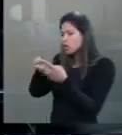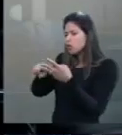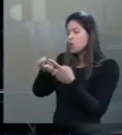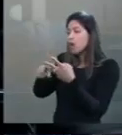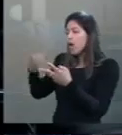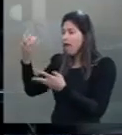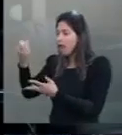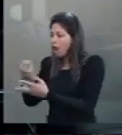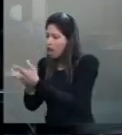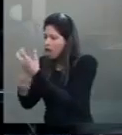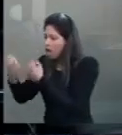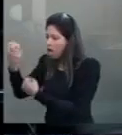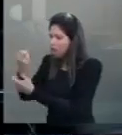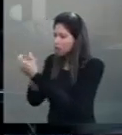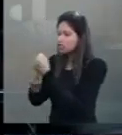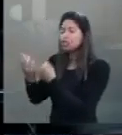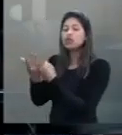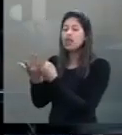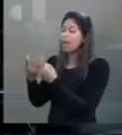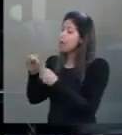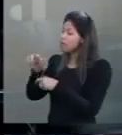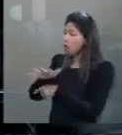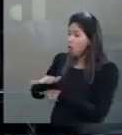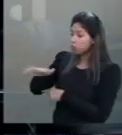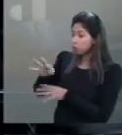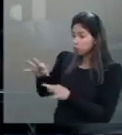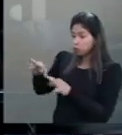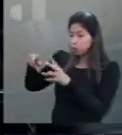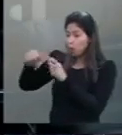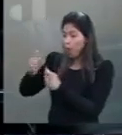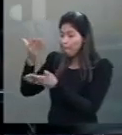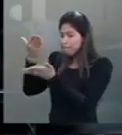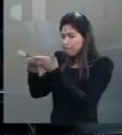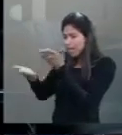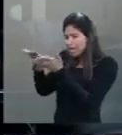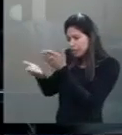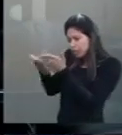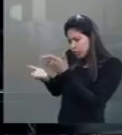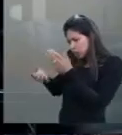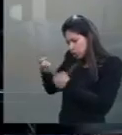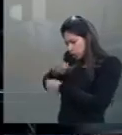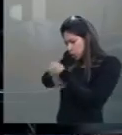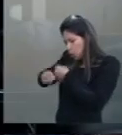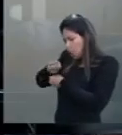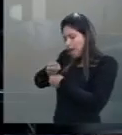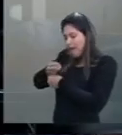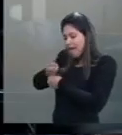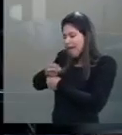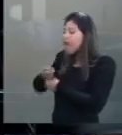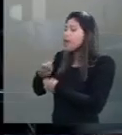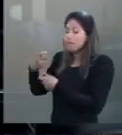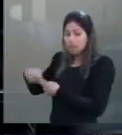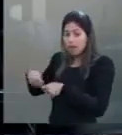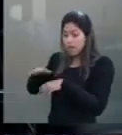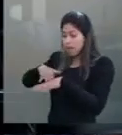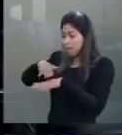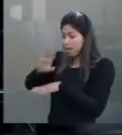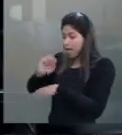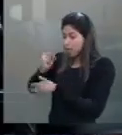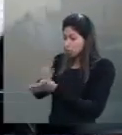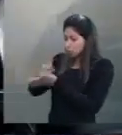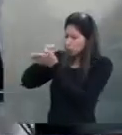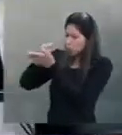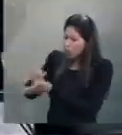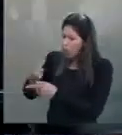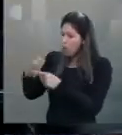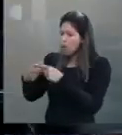consumo foi perdida no ano passado. No momento que eles mais necessitam de socorro e de apoio, os governos